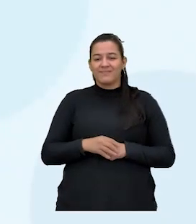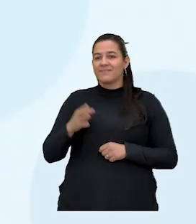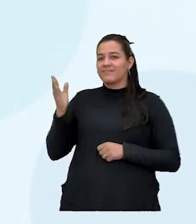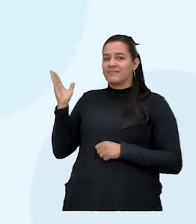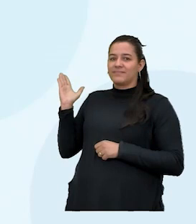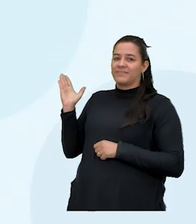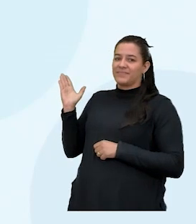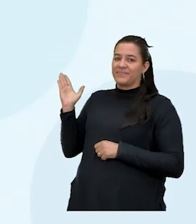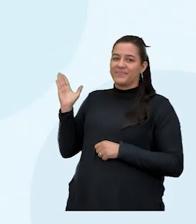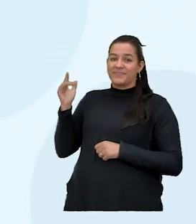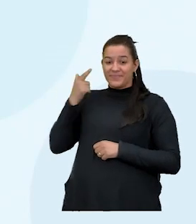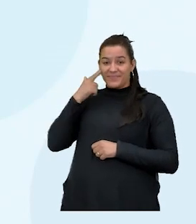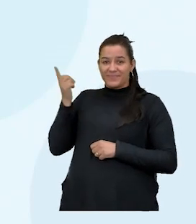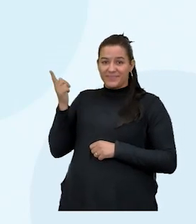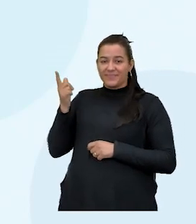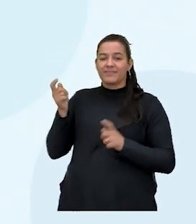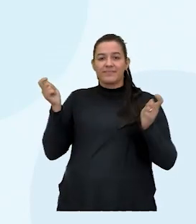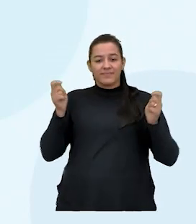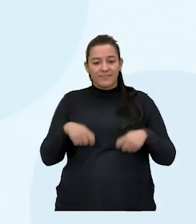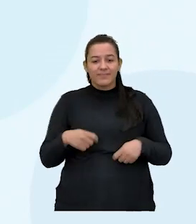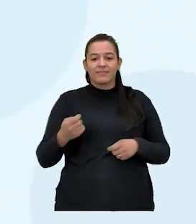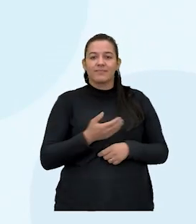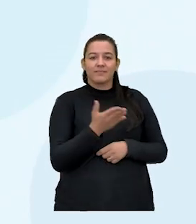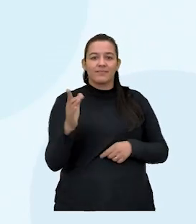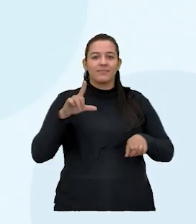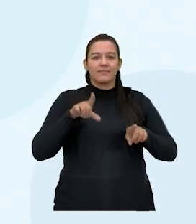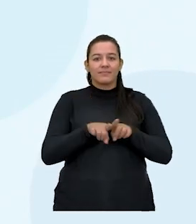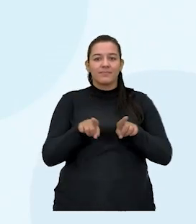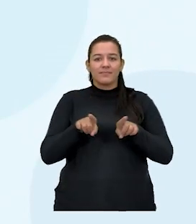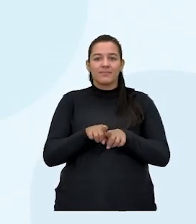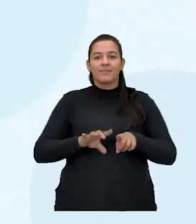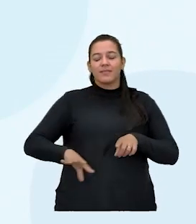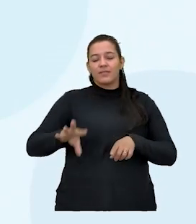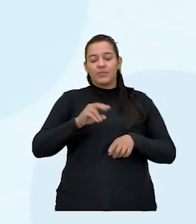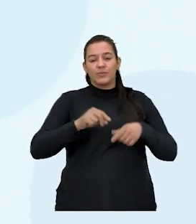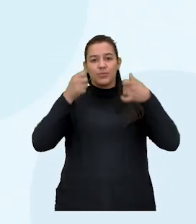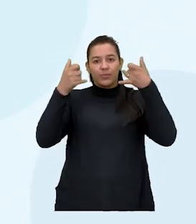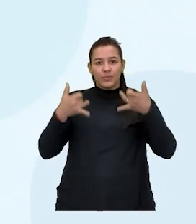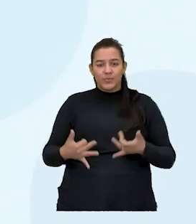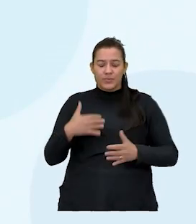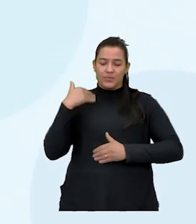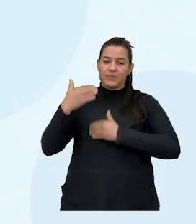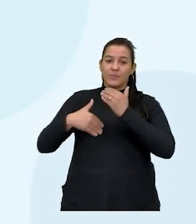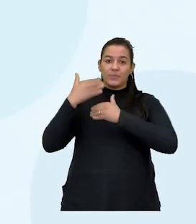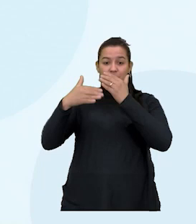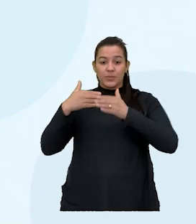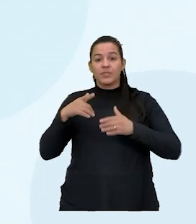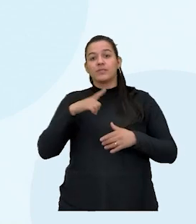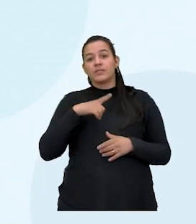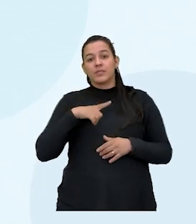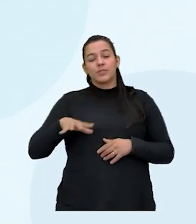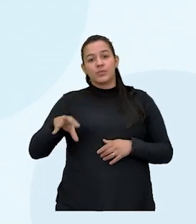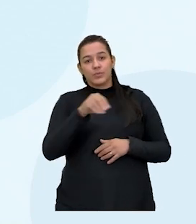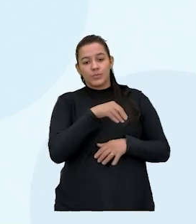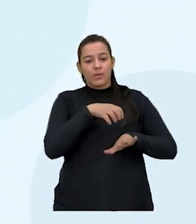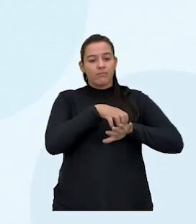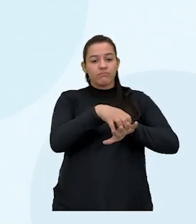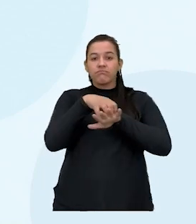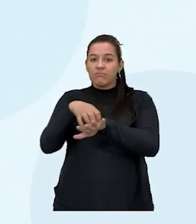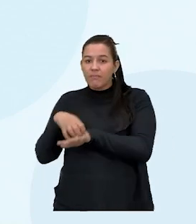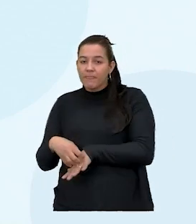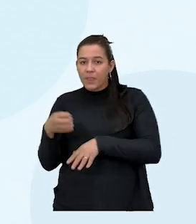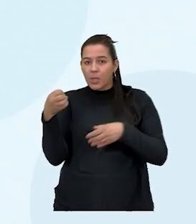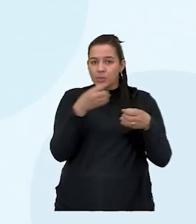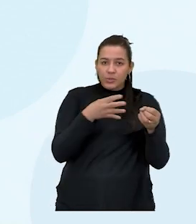Isso, vamos lá. Então, ó, tá lá, ó. No automotivo, né, que é o processo da indústria automobilística, nós temos lá as novas